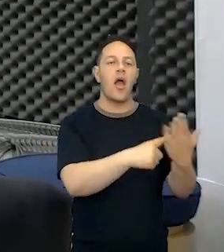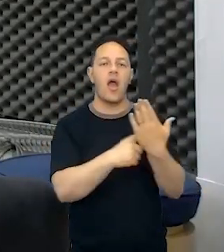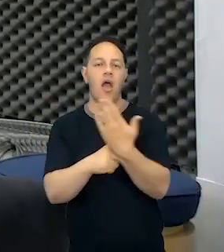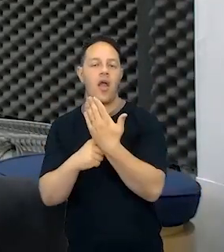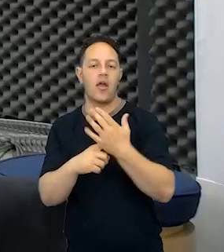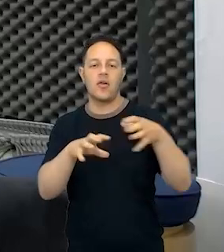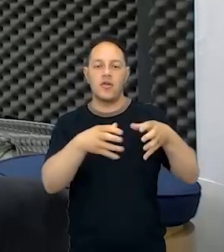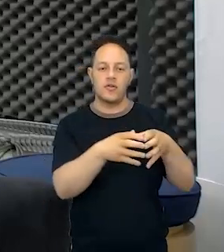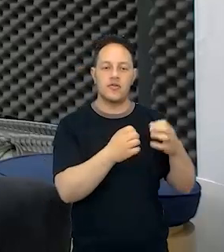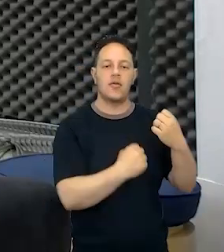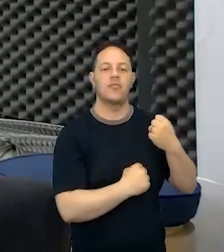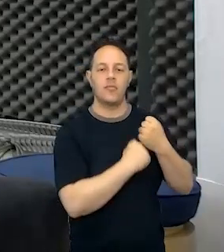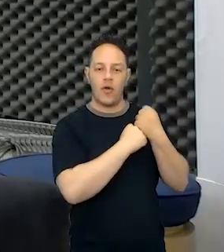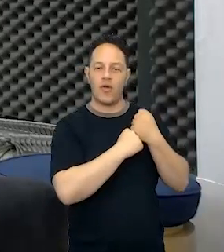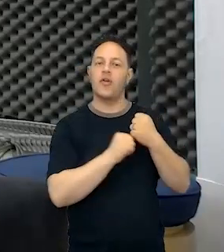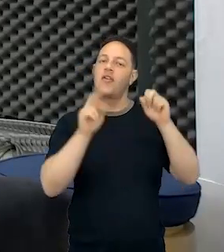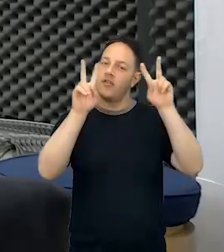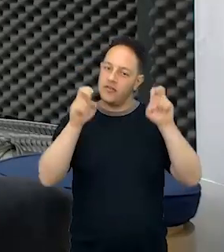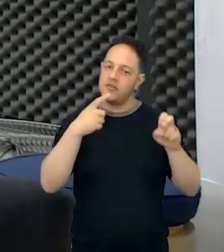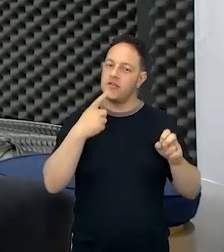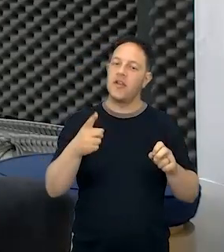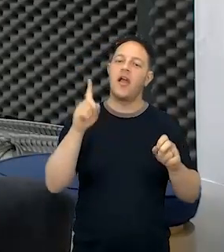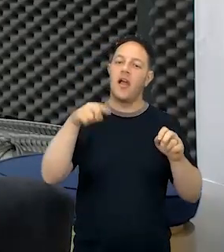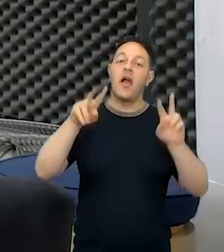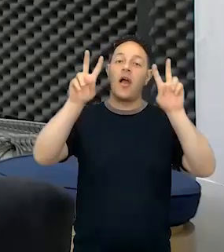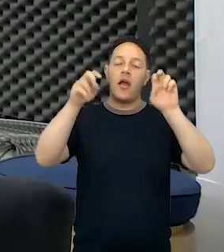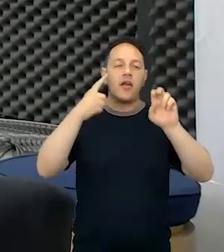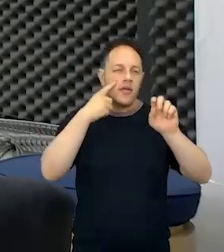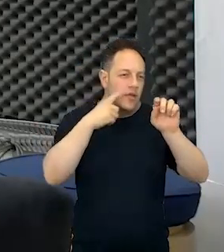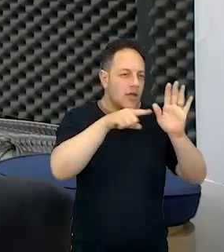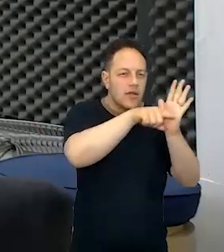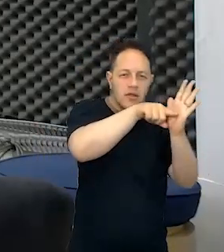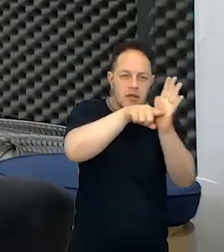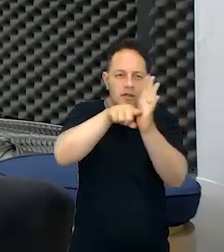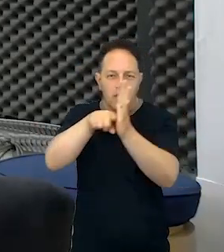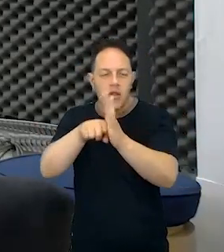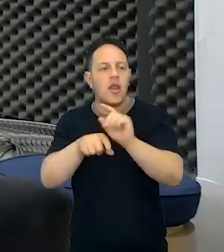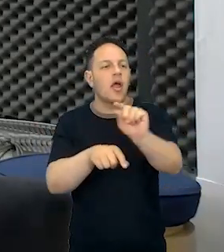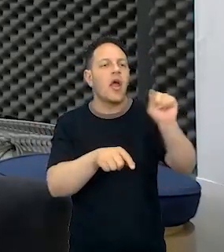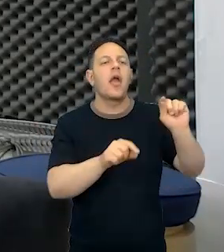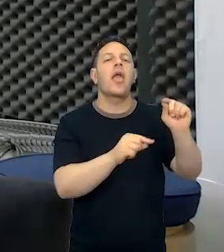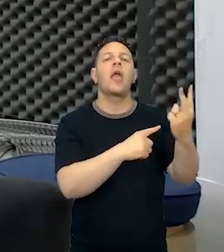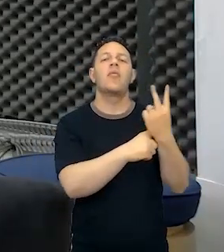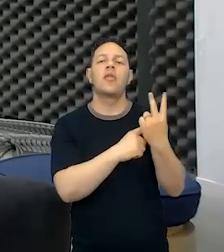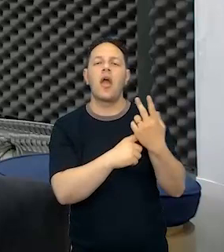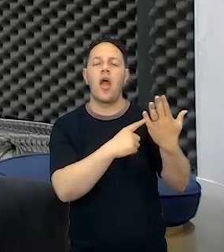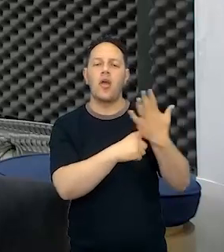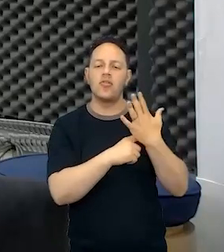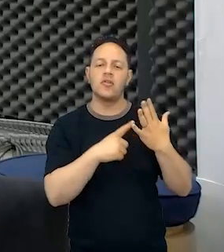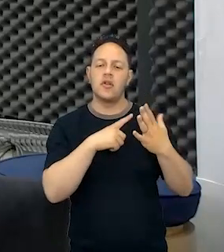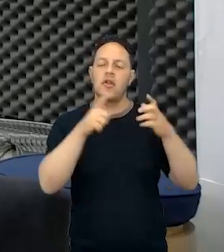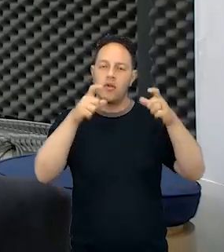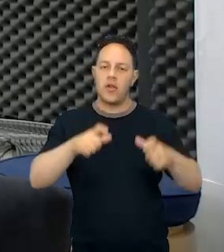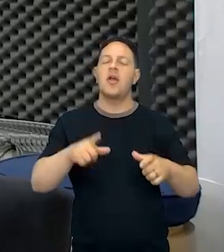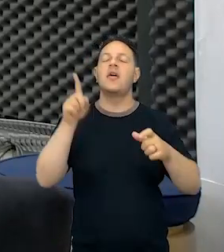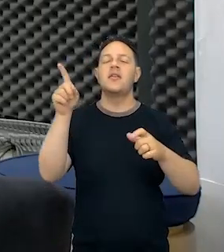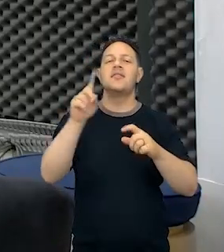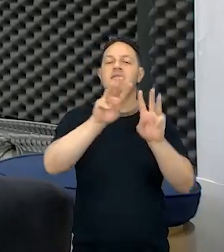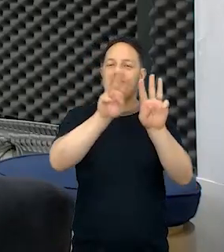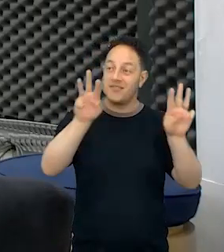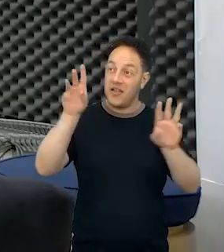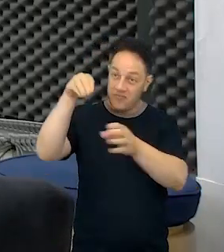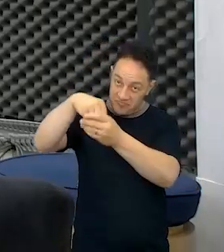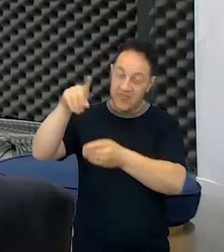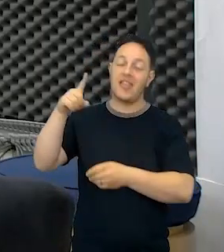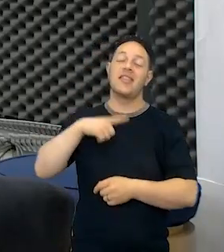foi trabalhado essa questão desse mapeamento das redes protetivas junto a esses sites que você acabou falando